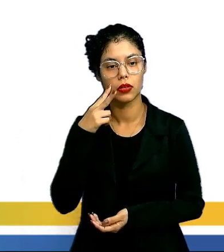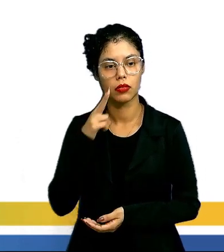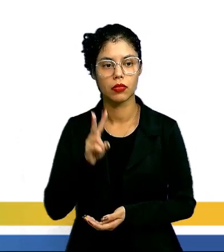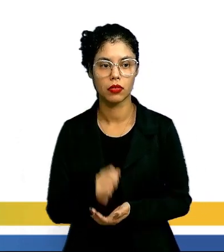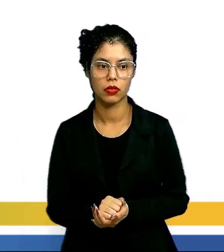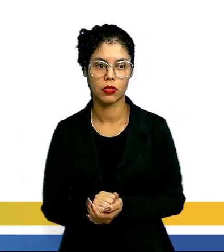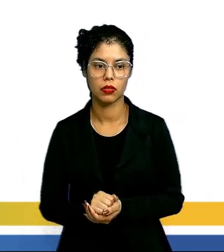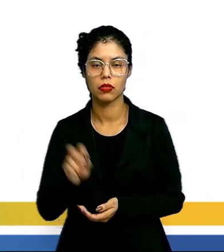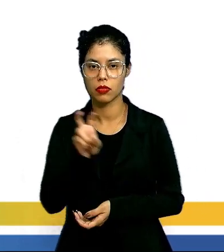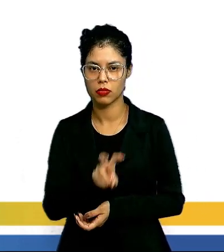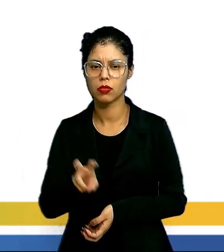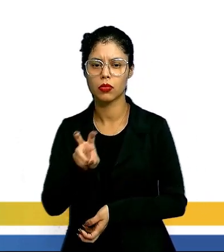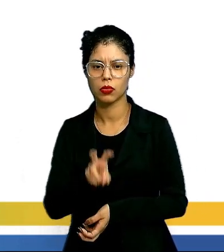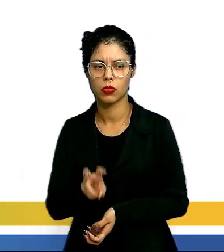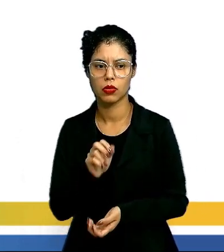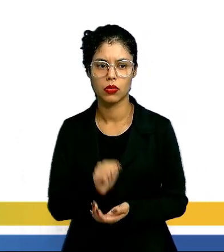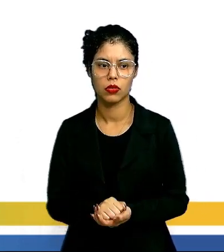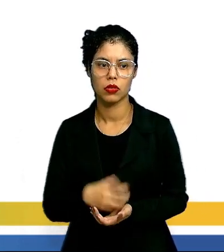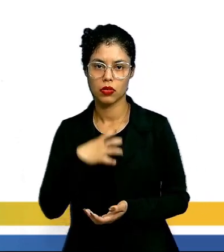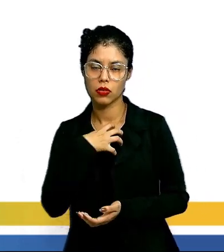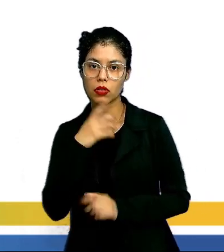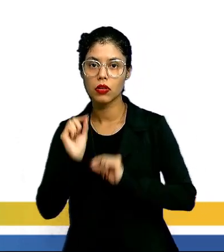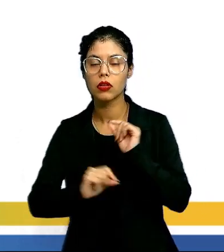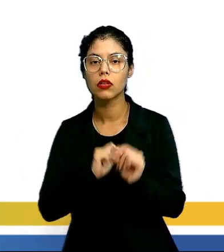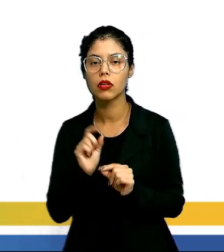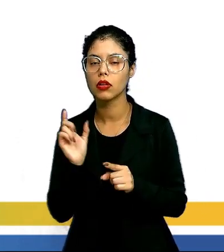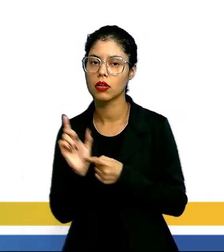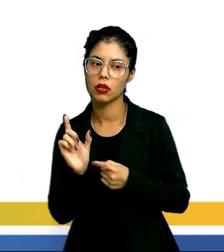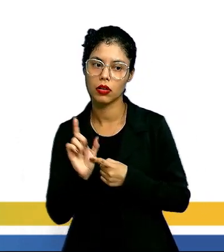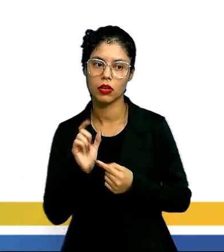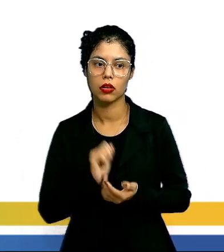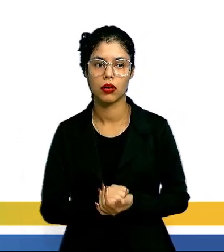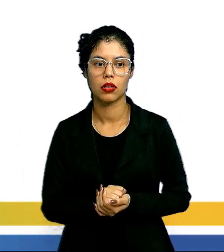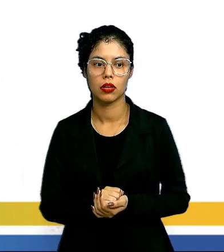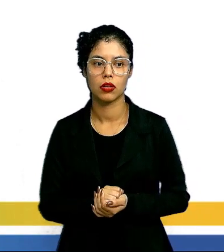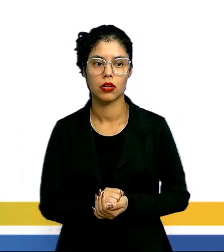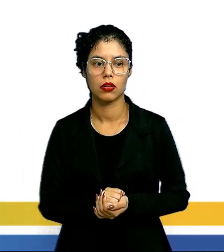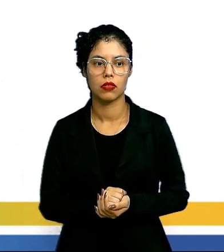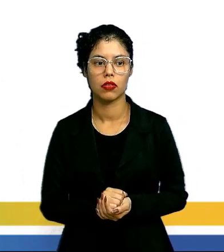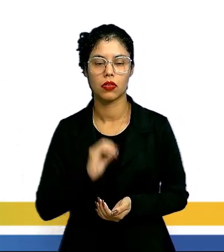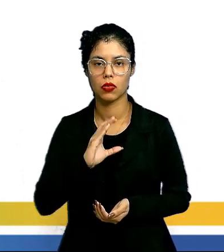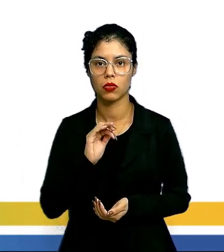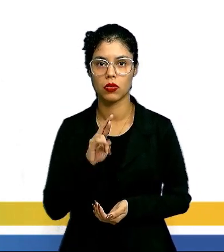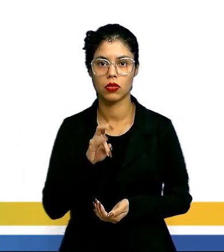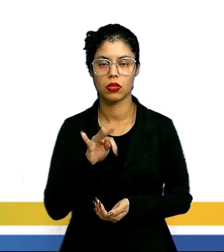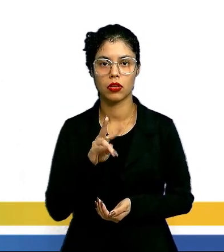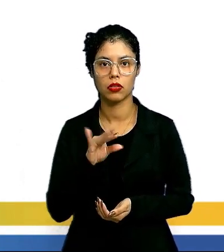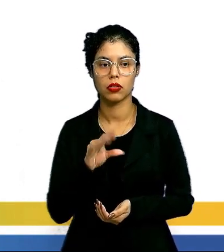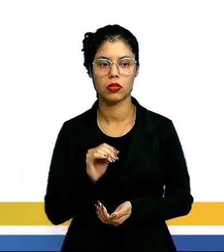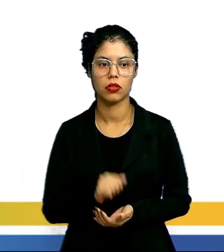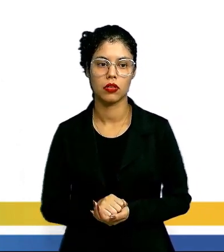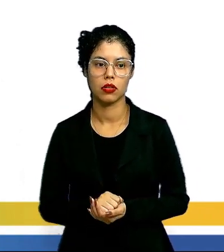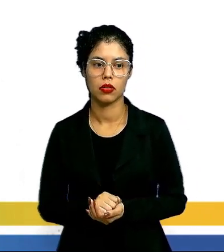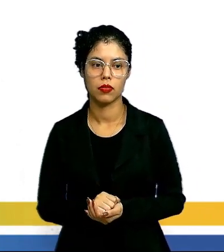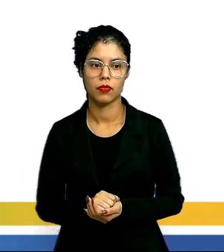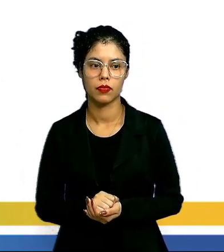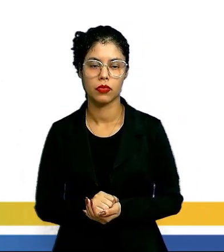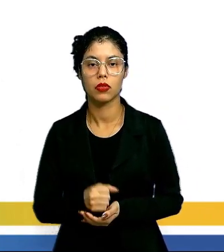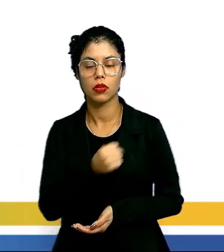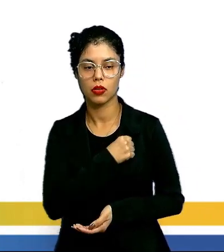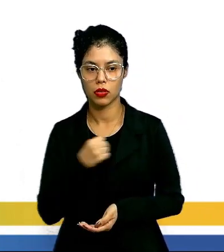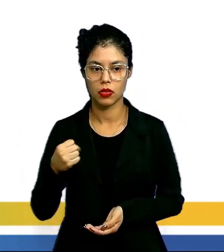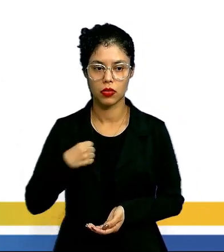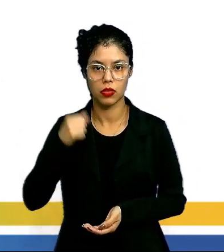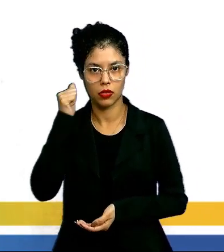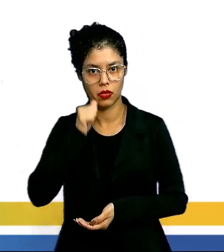cobra, sentido denotativo, cobra no sentido real da palavra. E sentido conotativo também. A sogra é